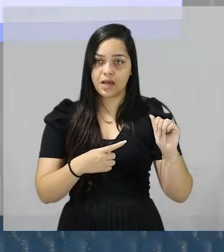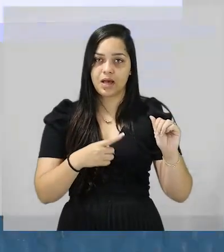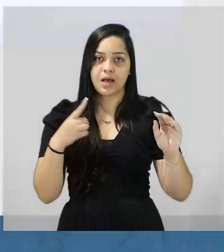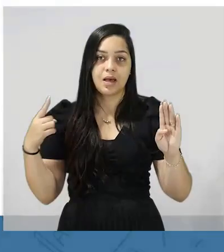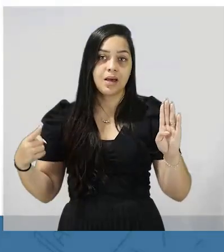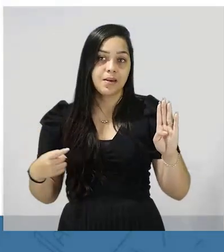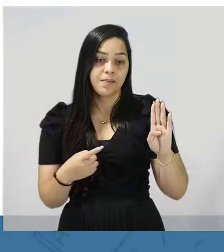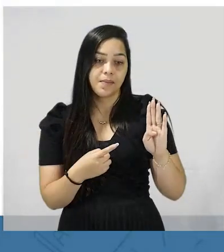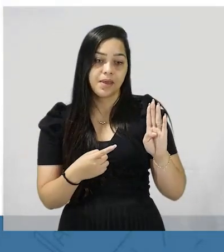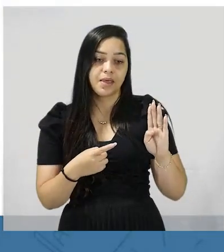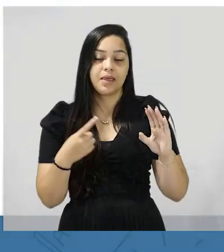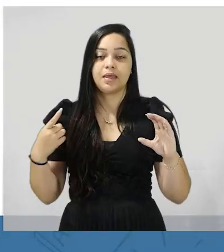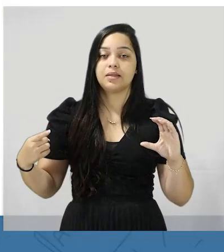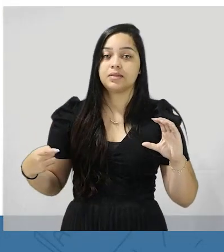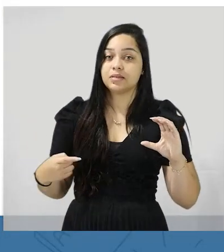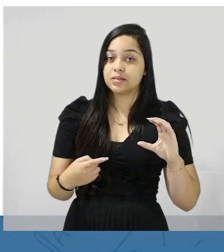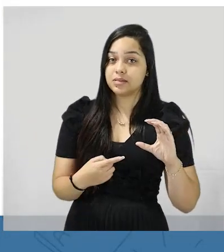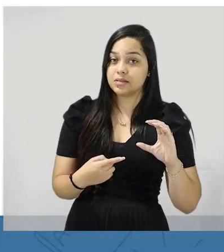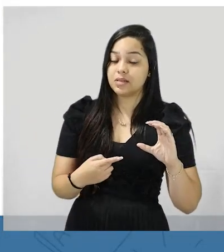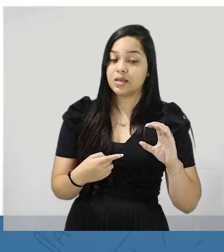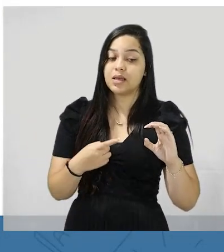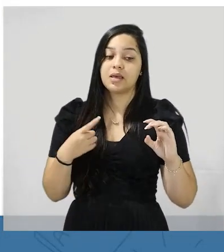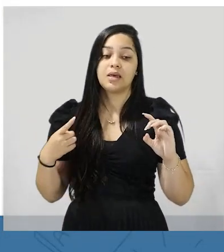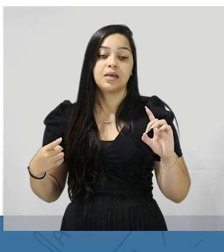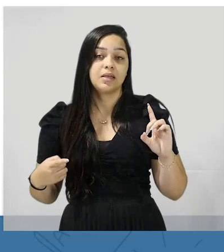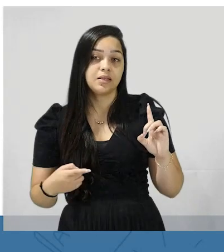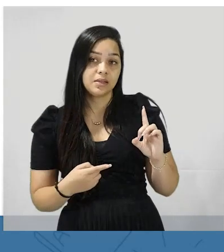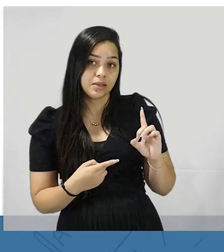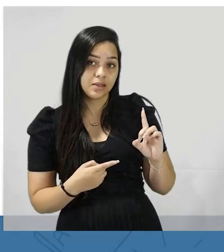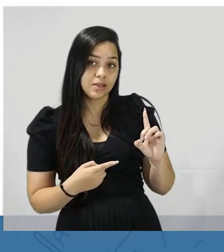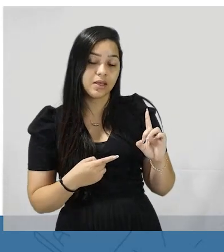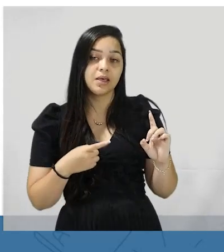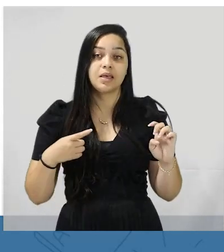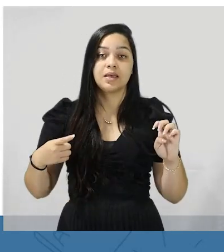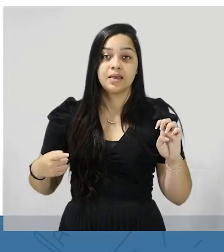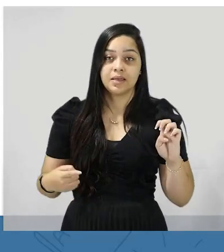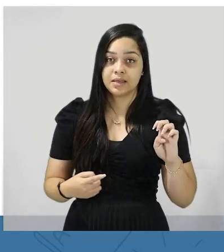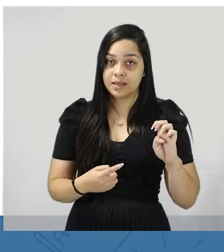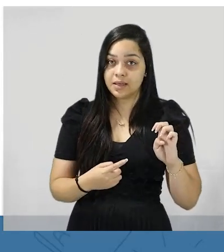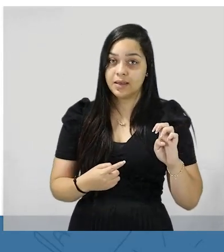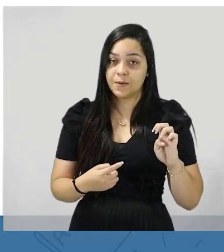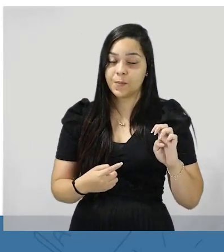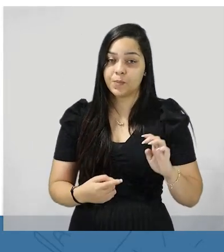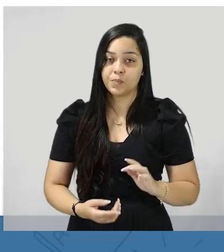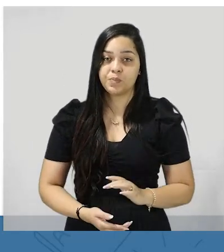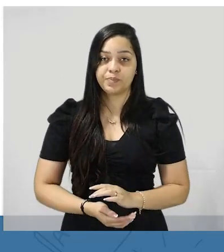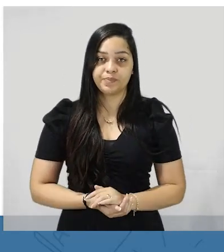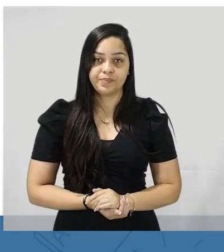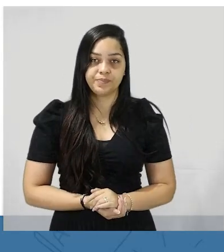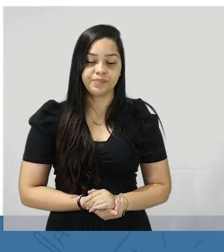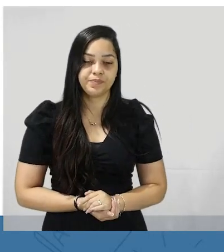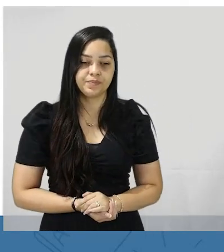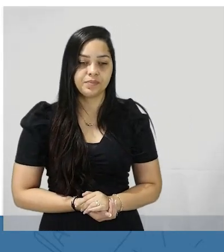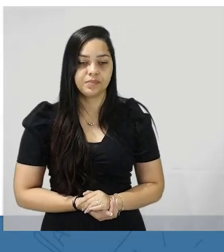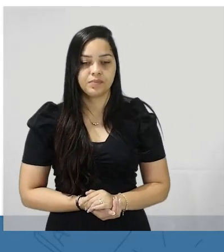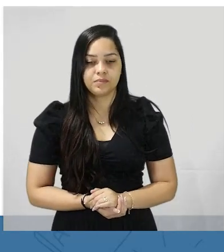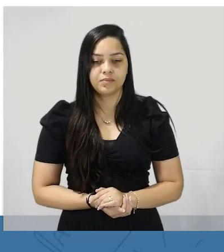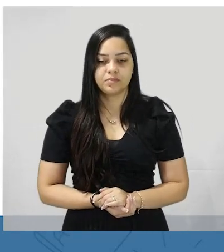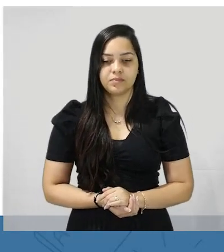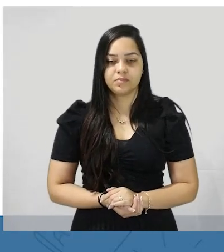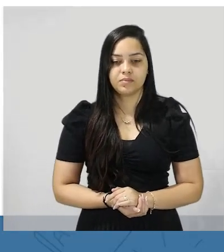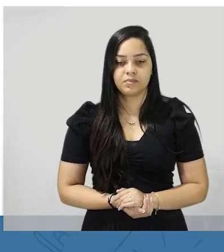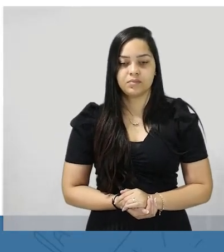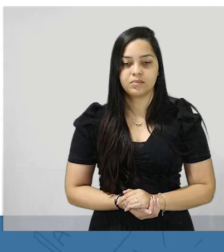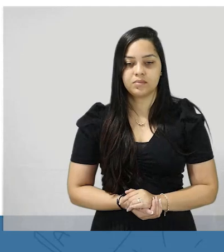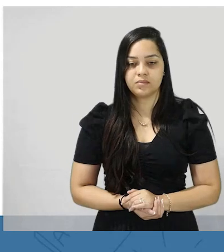estrutural, forma molecular, identificação dos tipos de ligação, contagem do número de carbonos, identificação dos